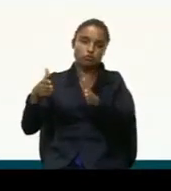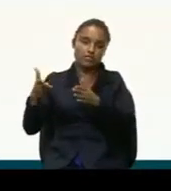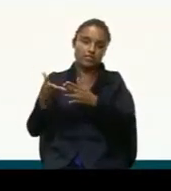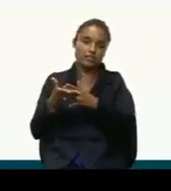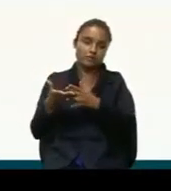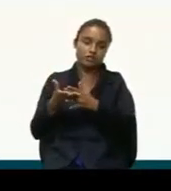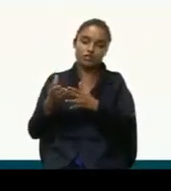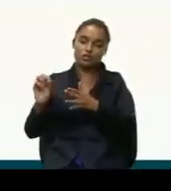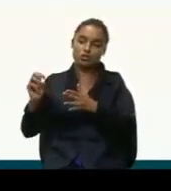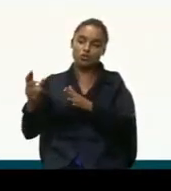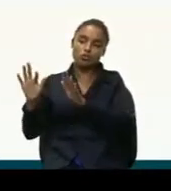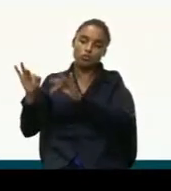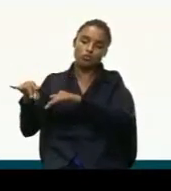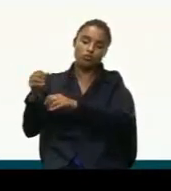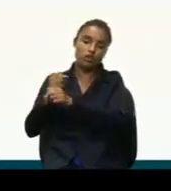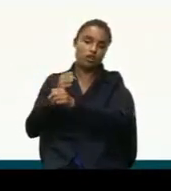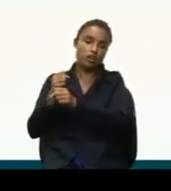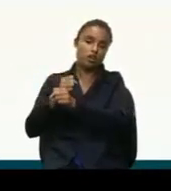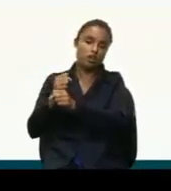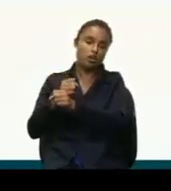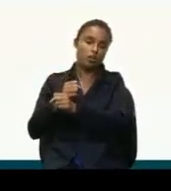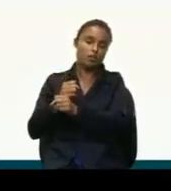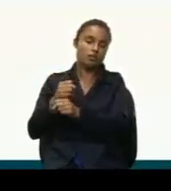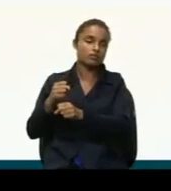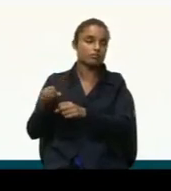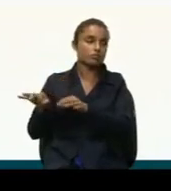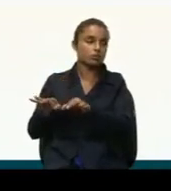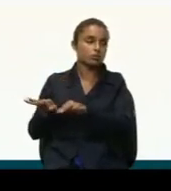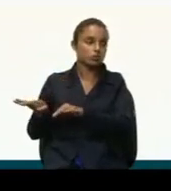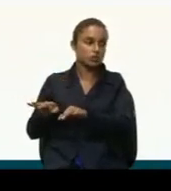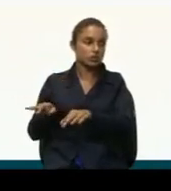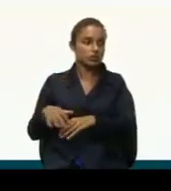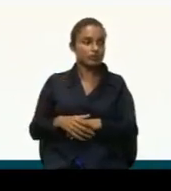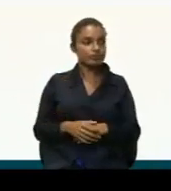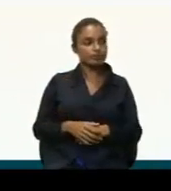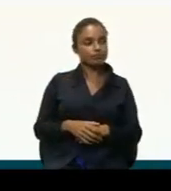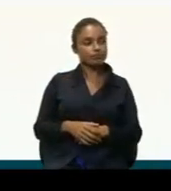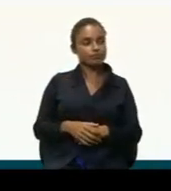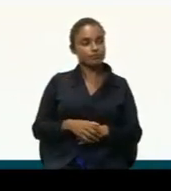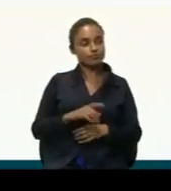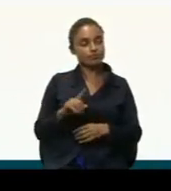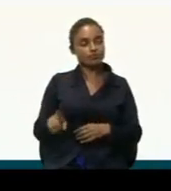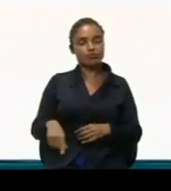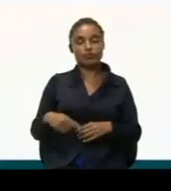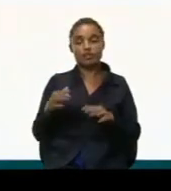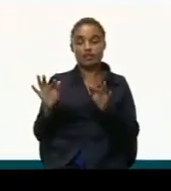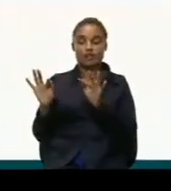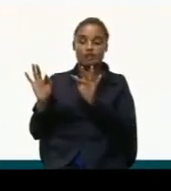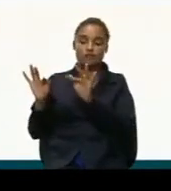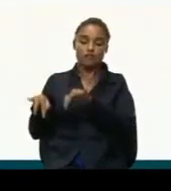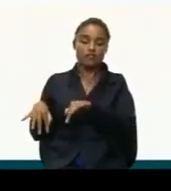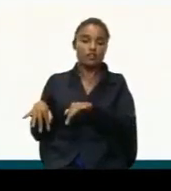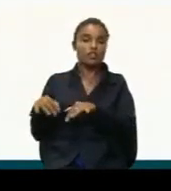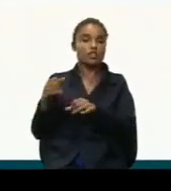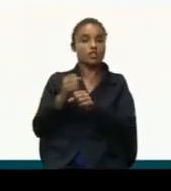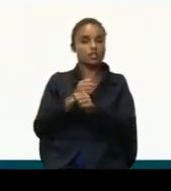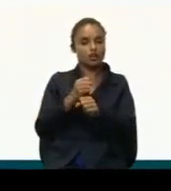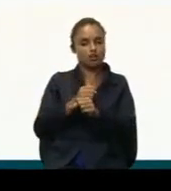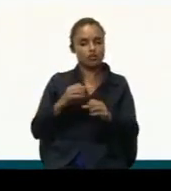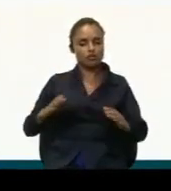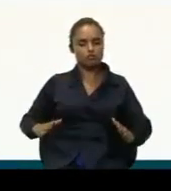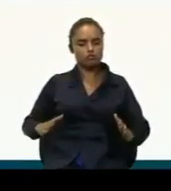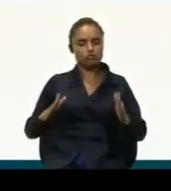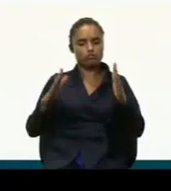obra, a gente vai para a etapa da desmobilização, que é a retirada do canteiro da obra, para a